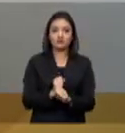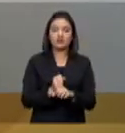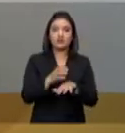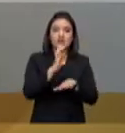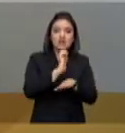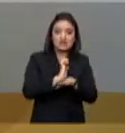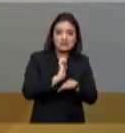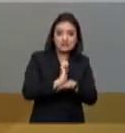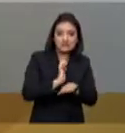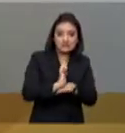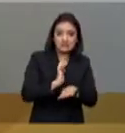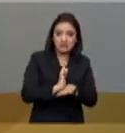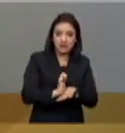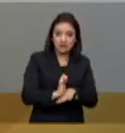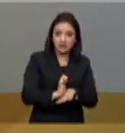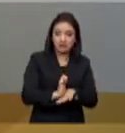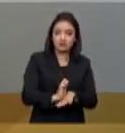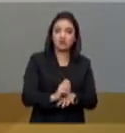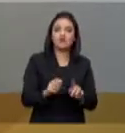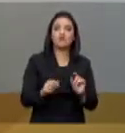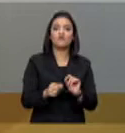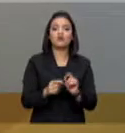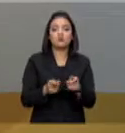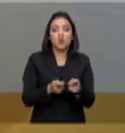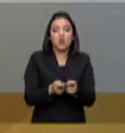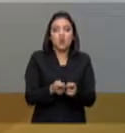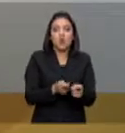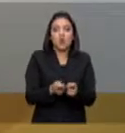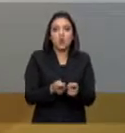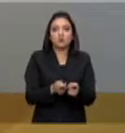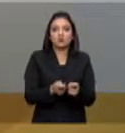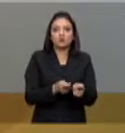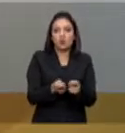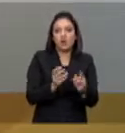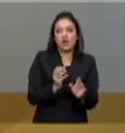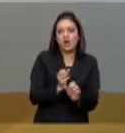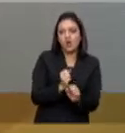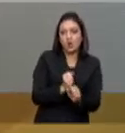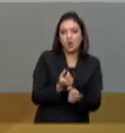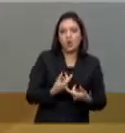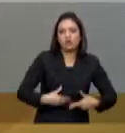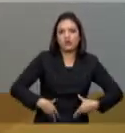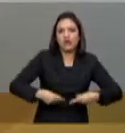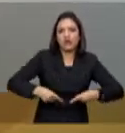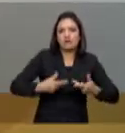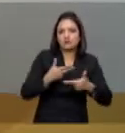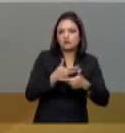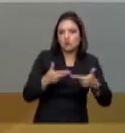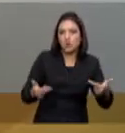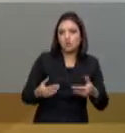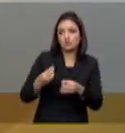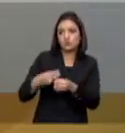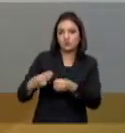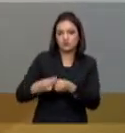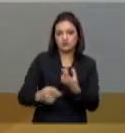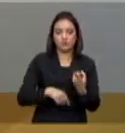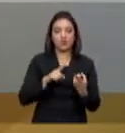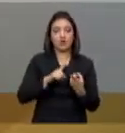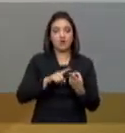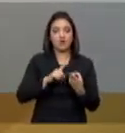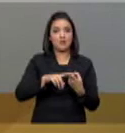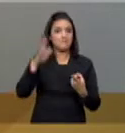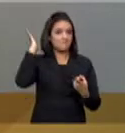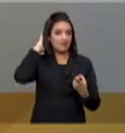estados que fazem o controle de contas dos municípios, nos estados do Pará, Bahia e